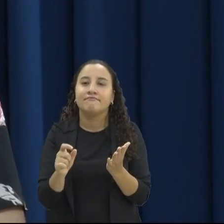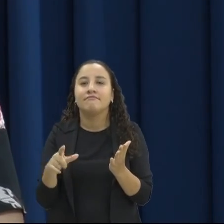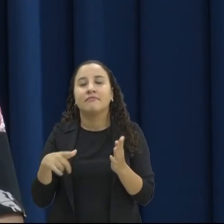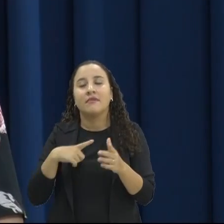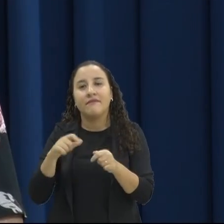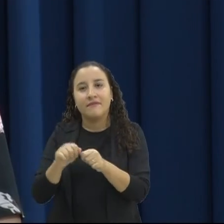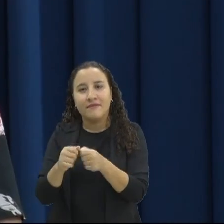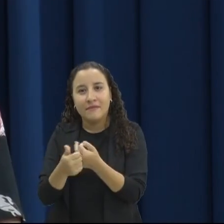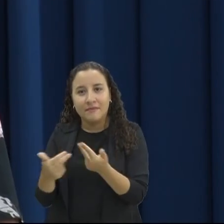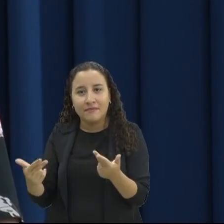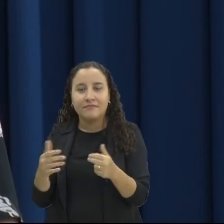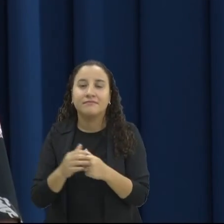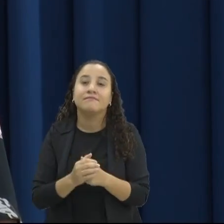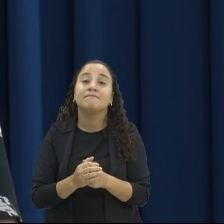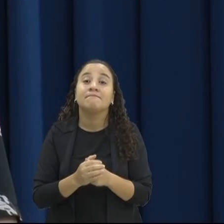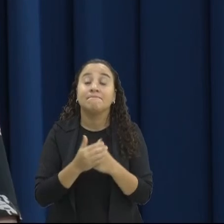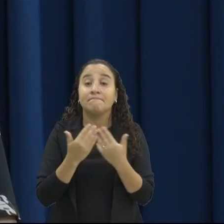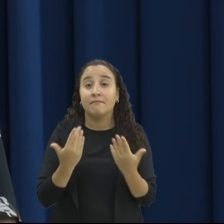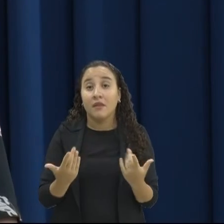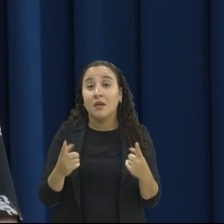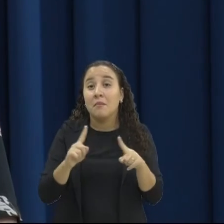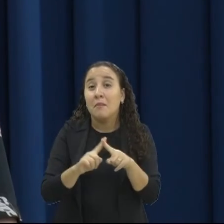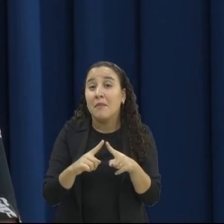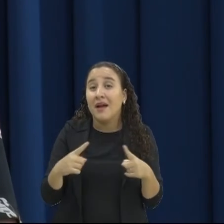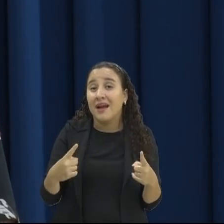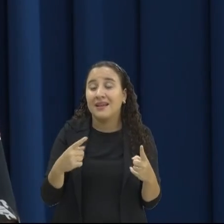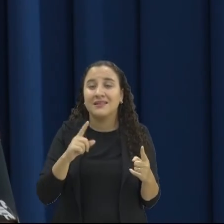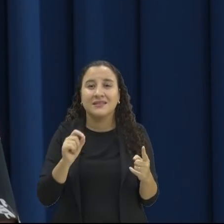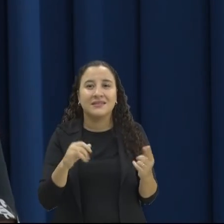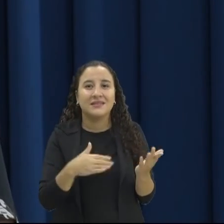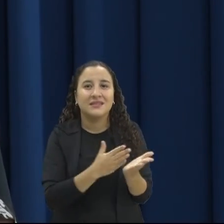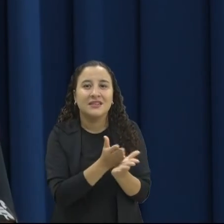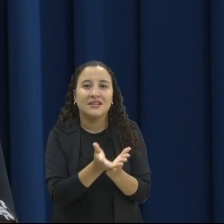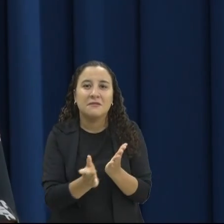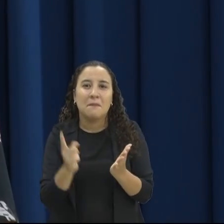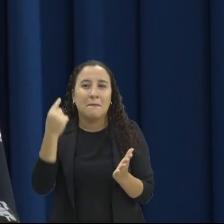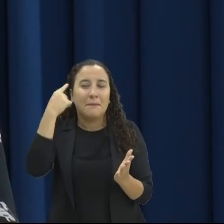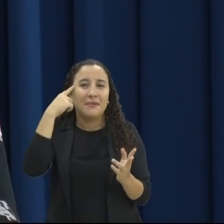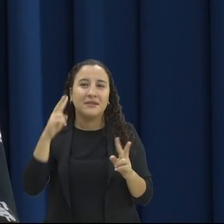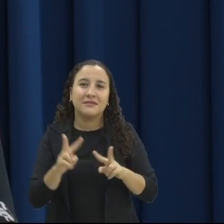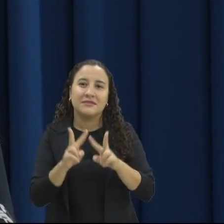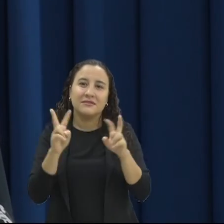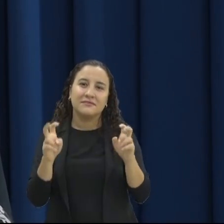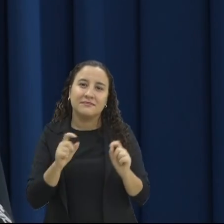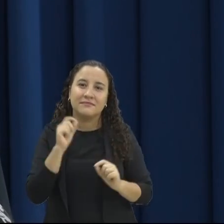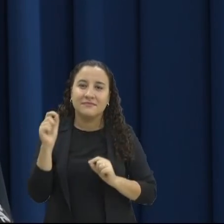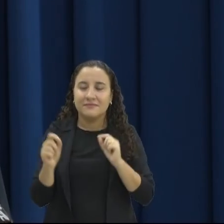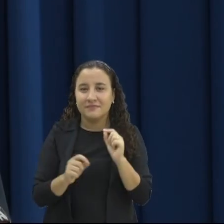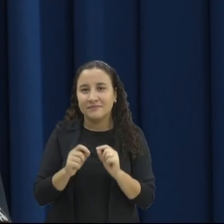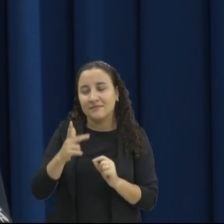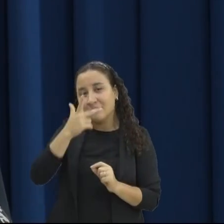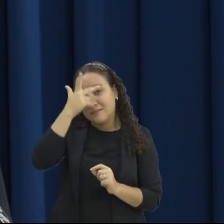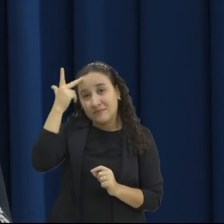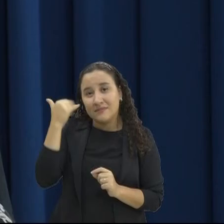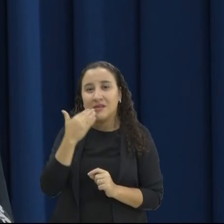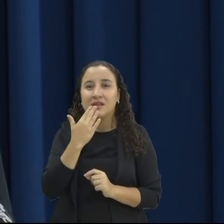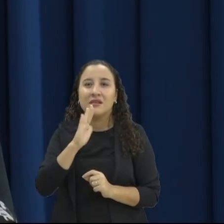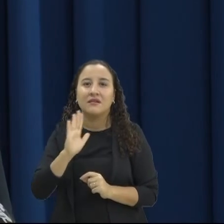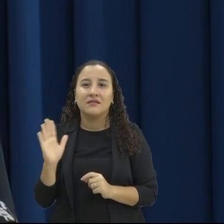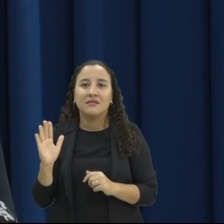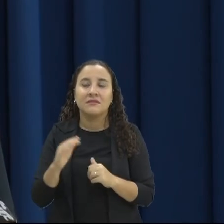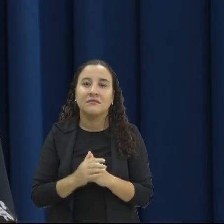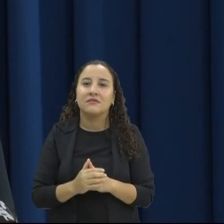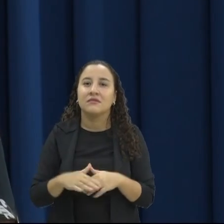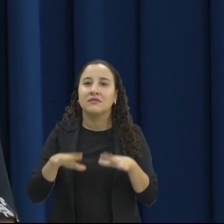geral, essa marginalidade não tem a ver com o que nós dizemos, por exemplo, quando eu escuto determinados candidatos falarem